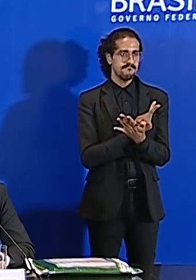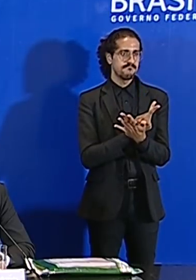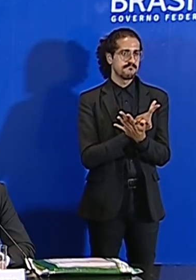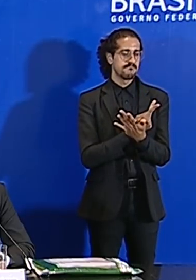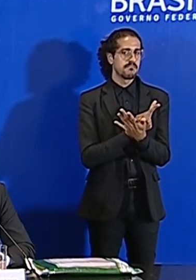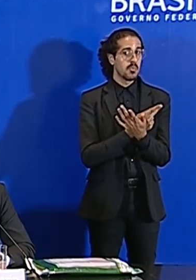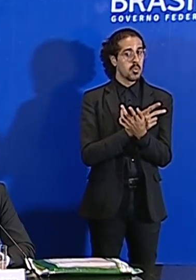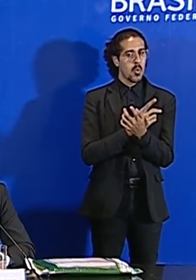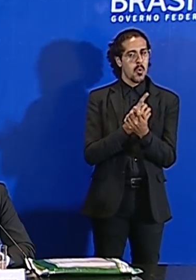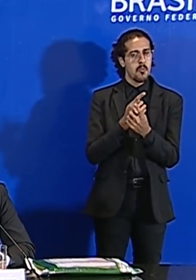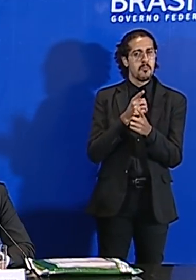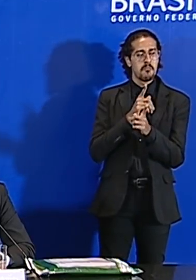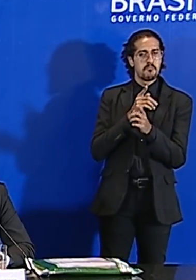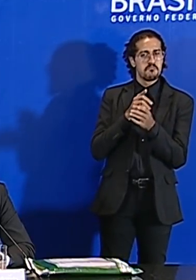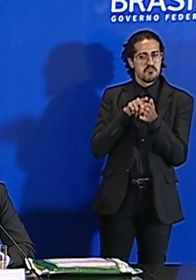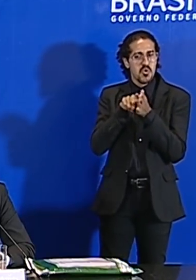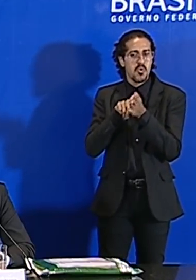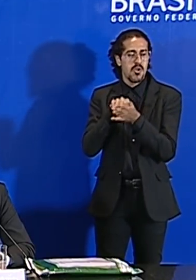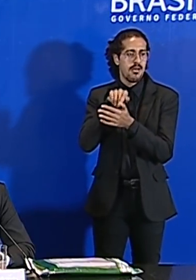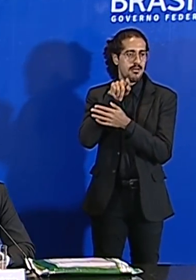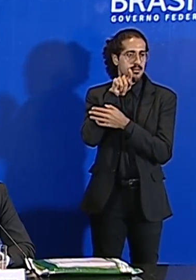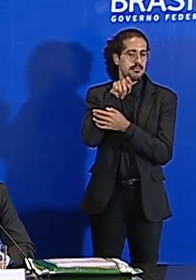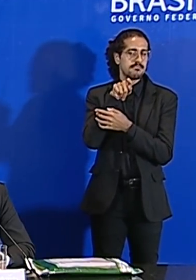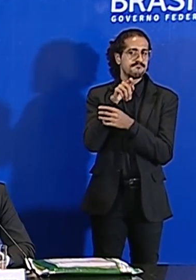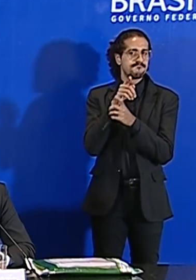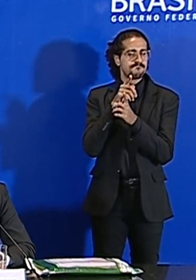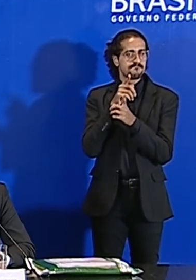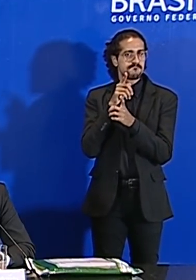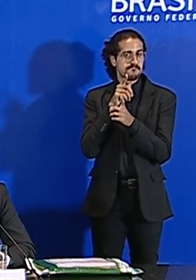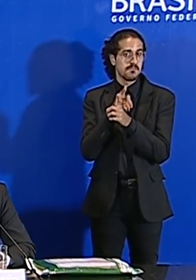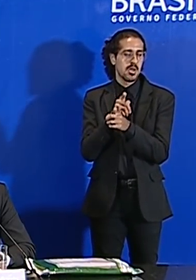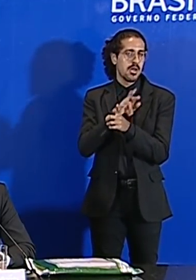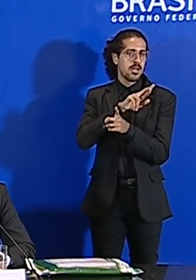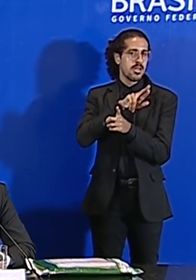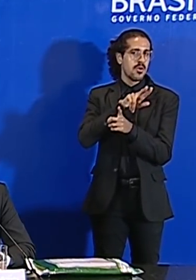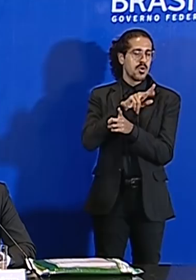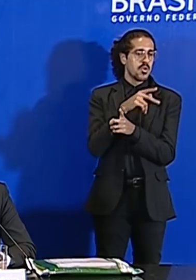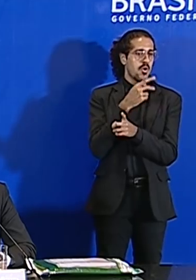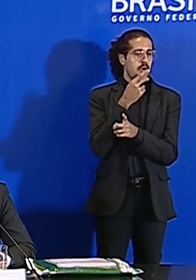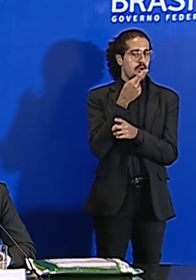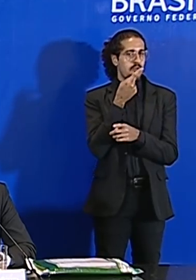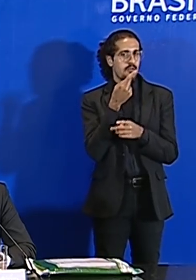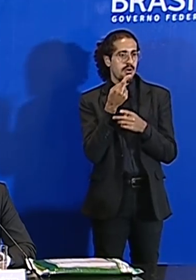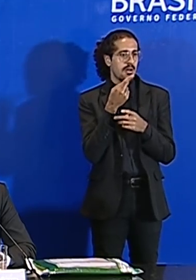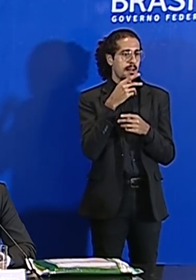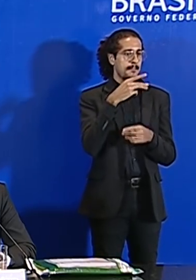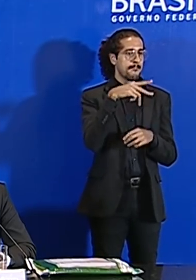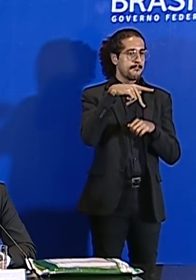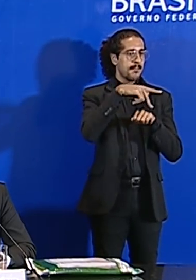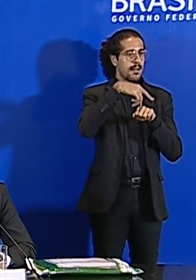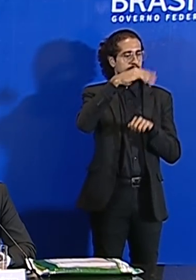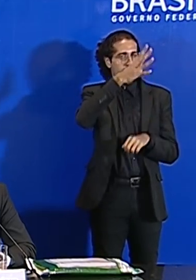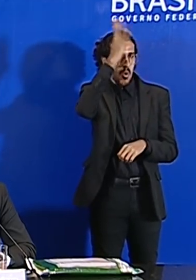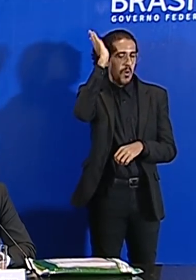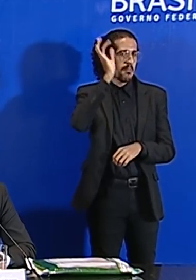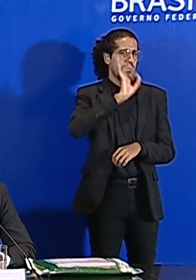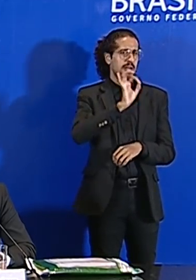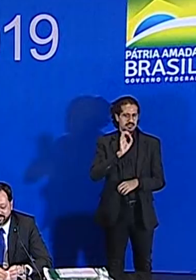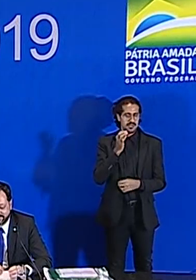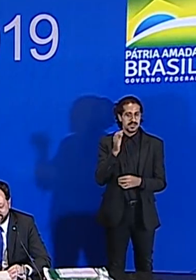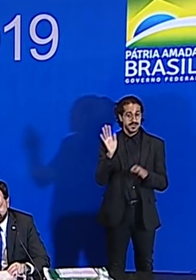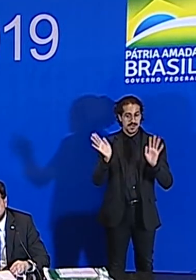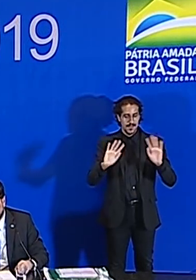atrás dele, tá bom? Não estamos no Império Romano, não existe mais empalamento nem crucificação.